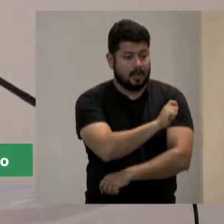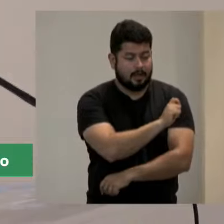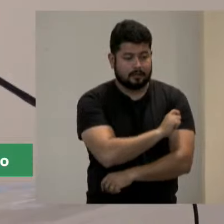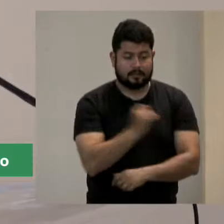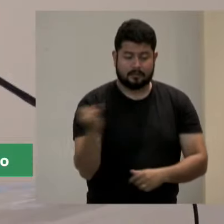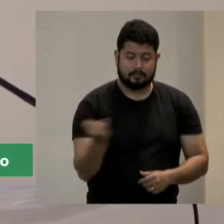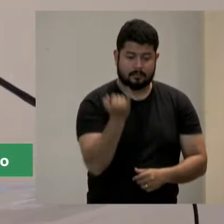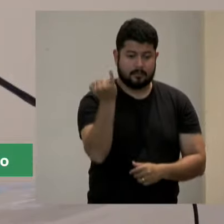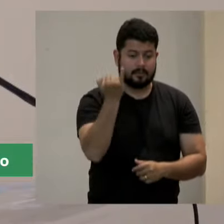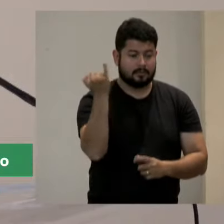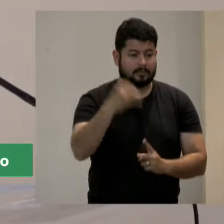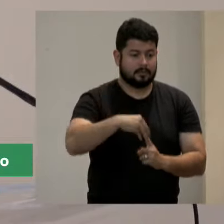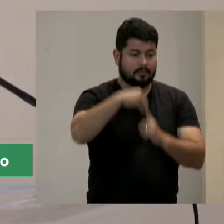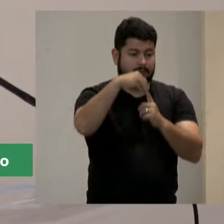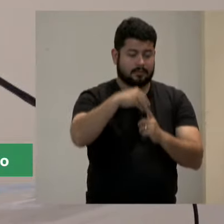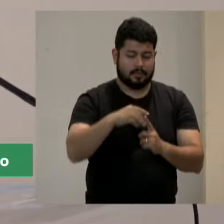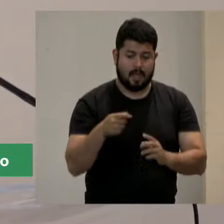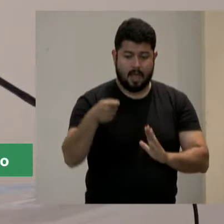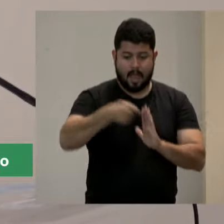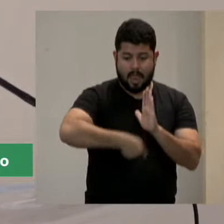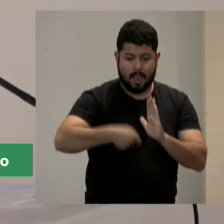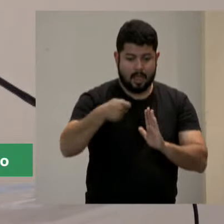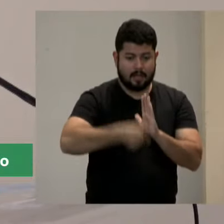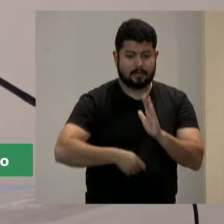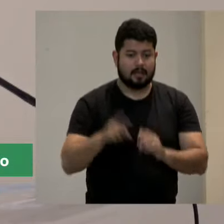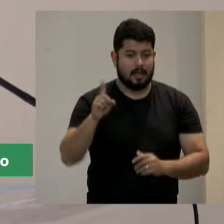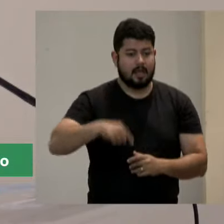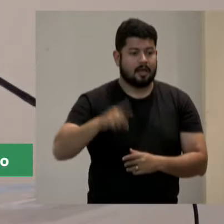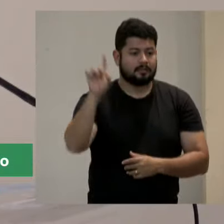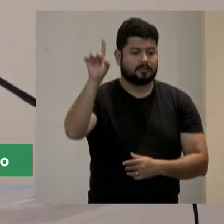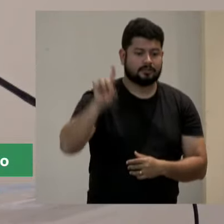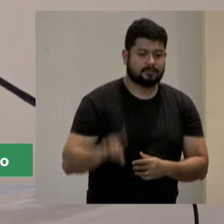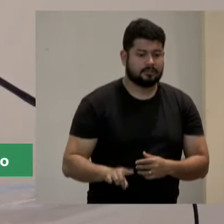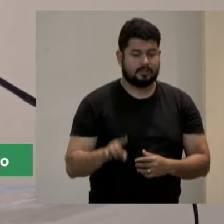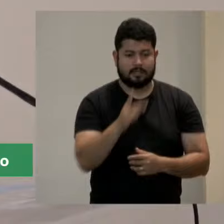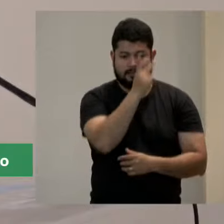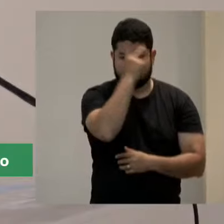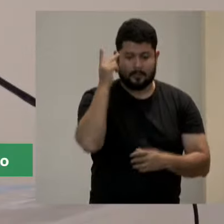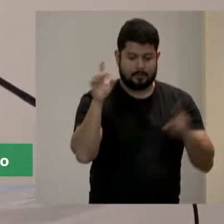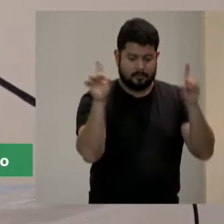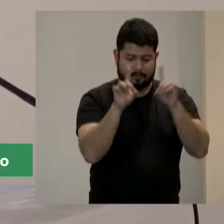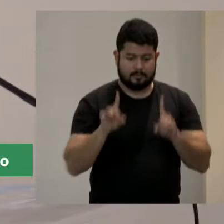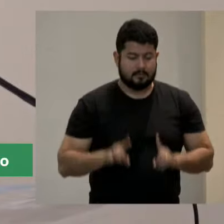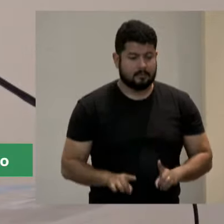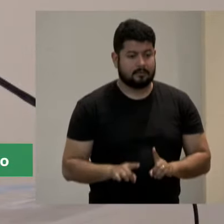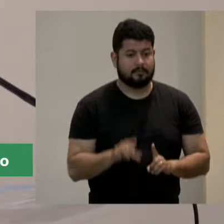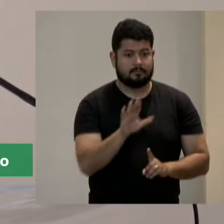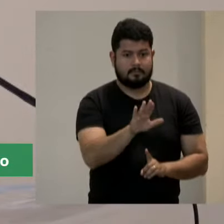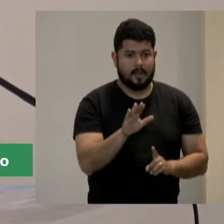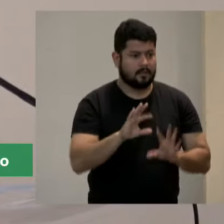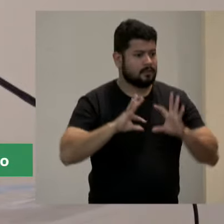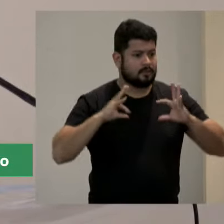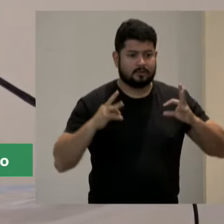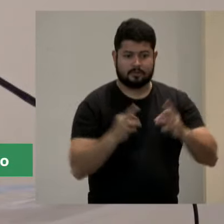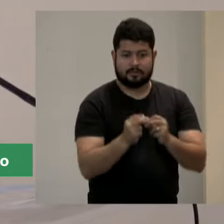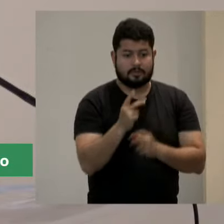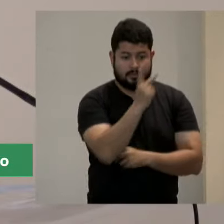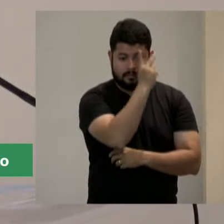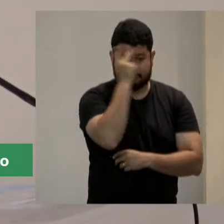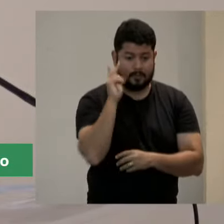gente ressaltar isso, que essa luta é por direitos das pessoas com deficiência, mas de todas as pessoas dentro